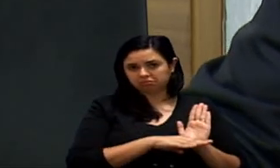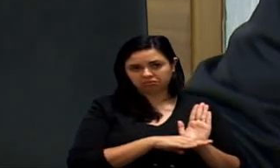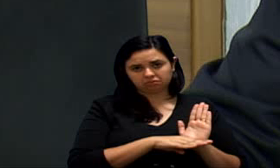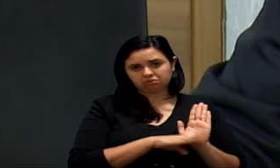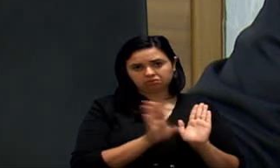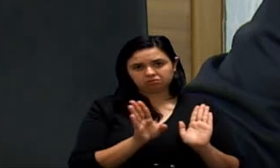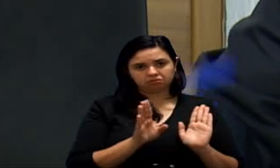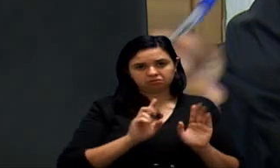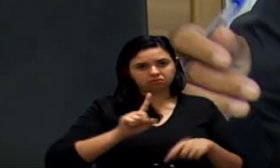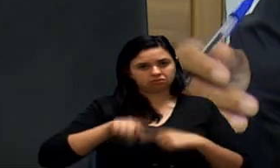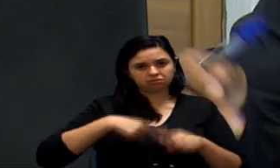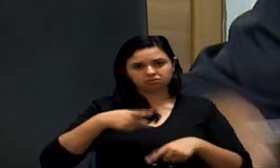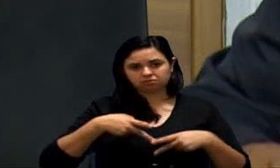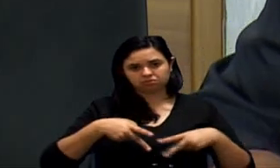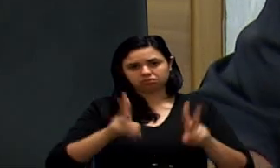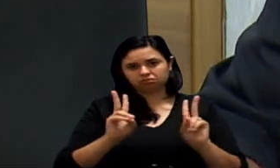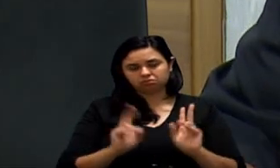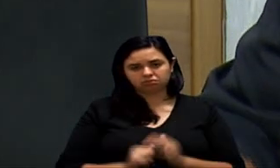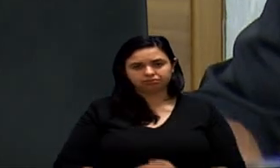barco.